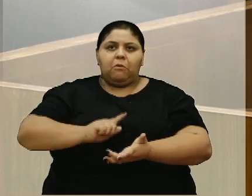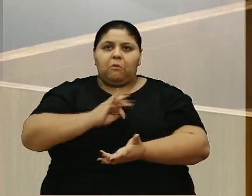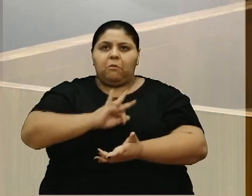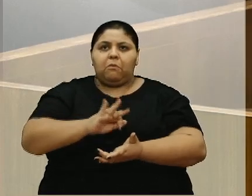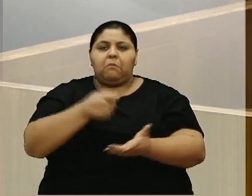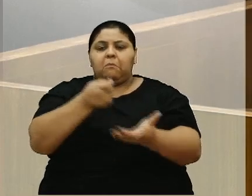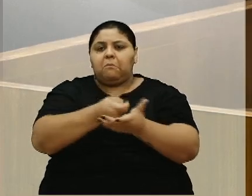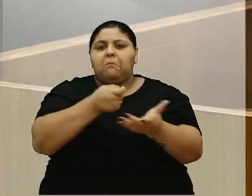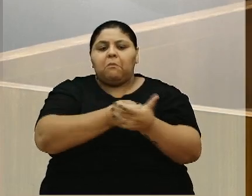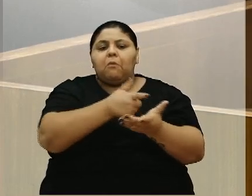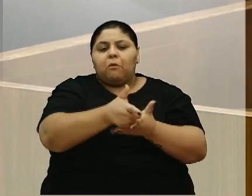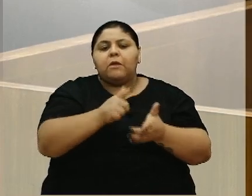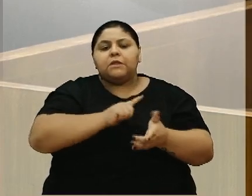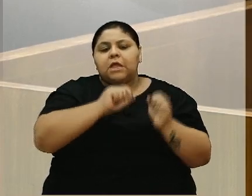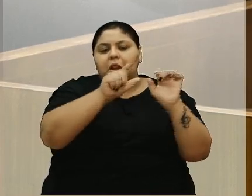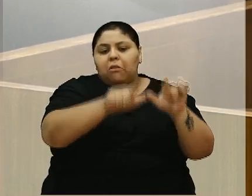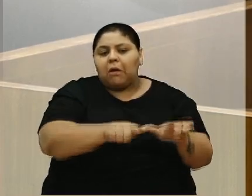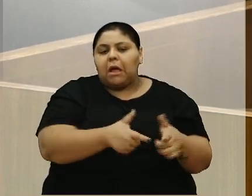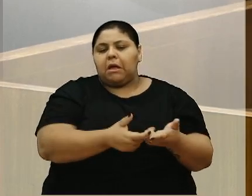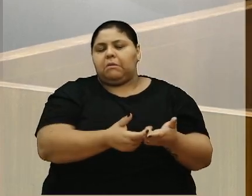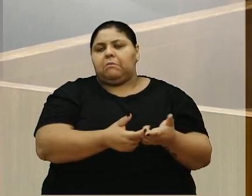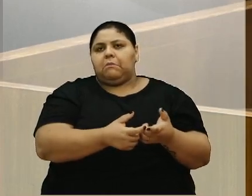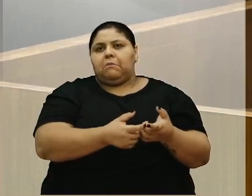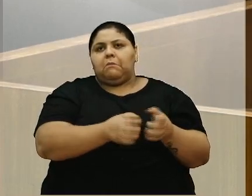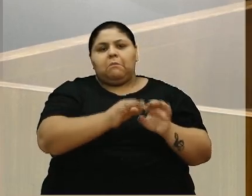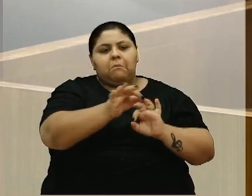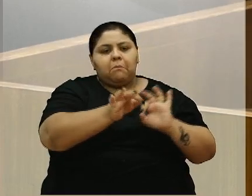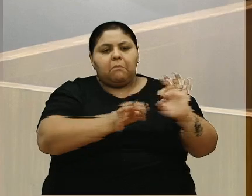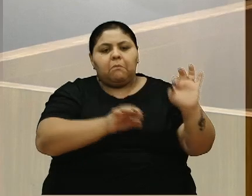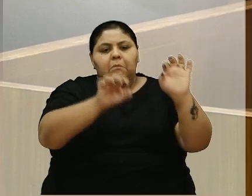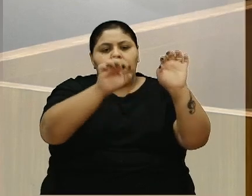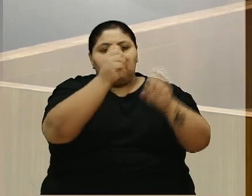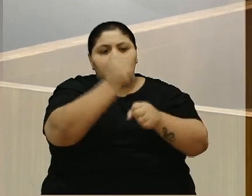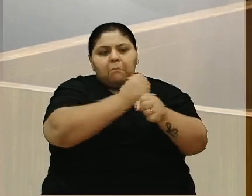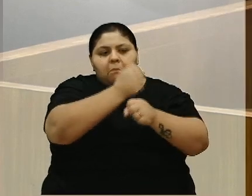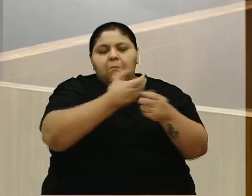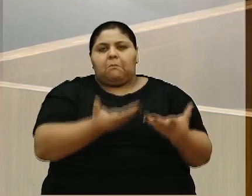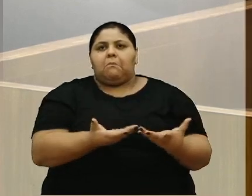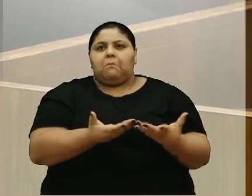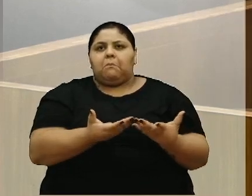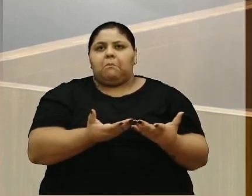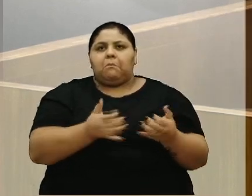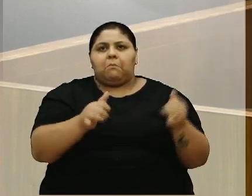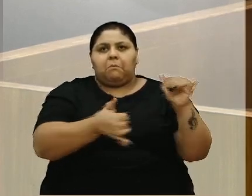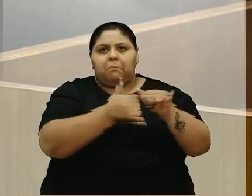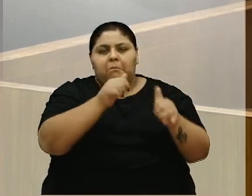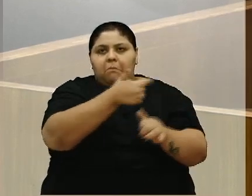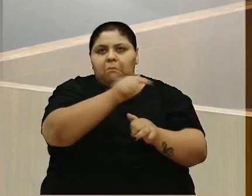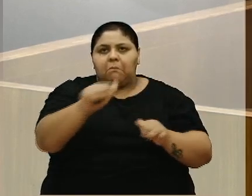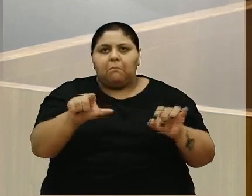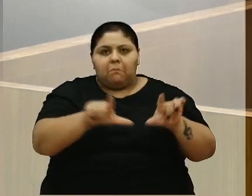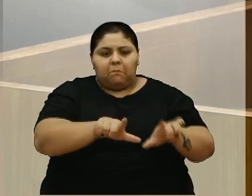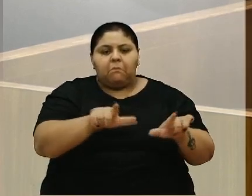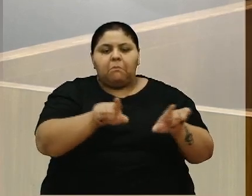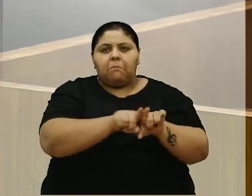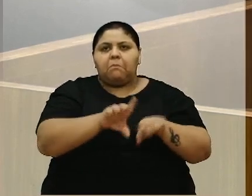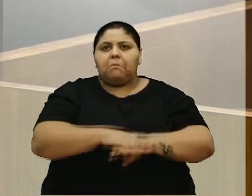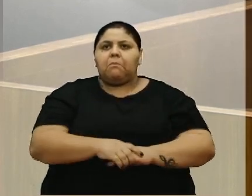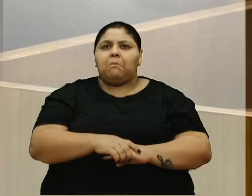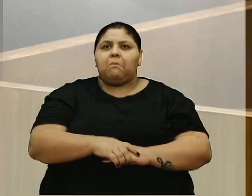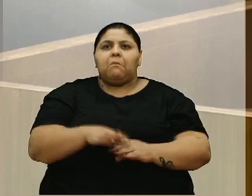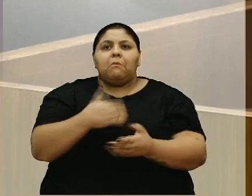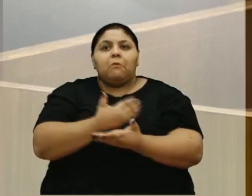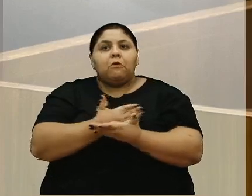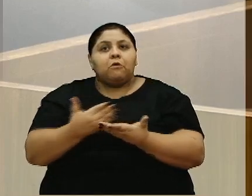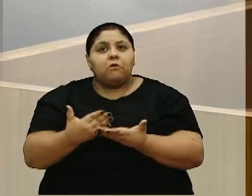essa área, tem espaço, tem hectares que podem ser construídos, outros laboratórios, outras salas de aula. Então vamos começar